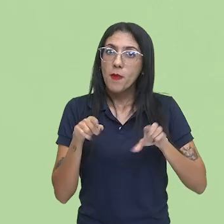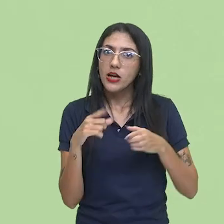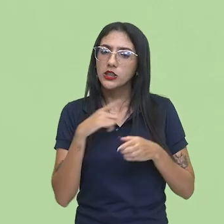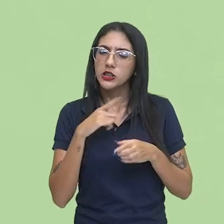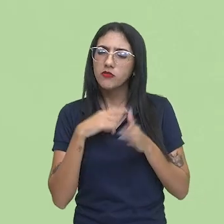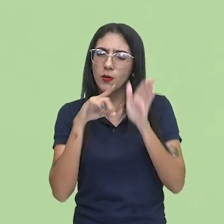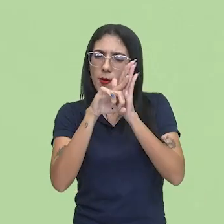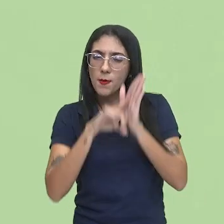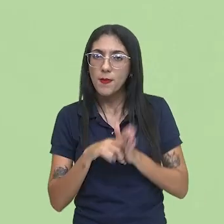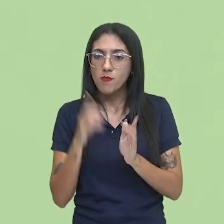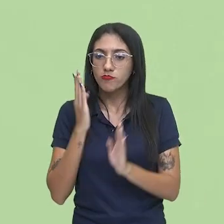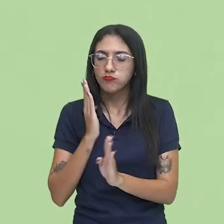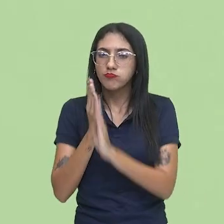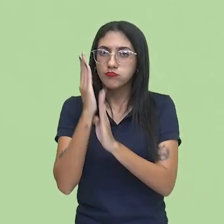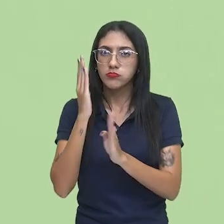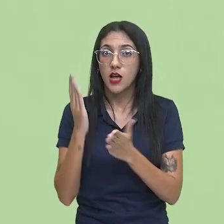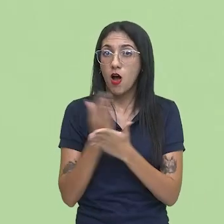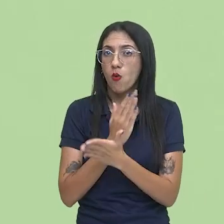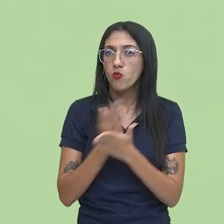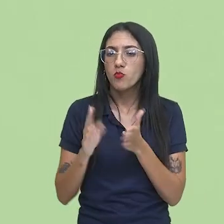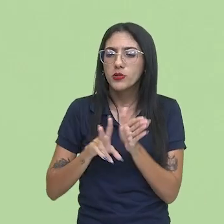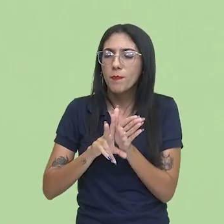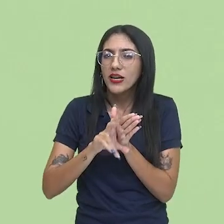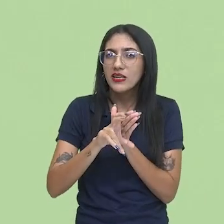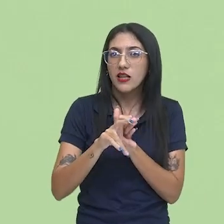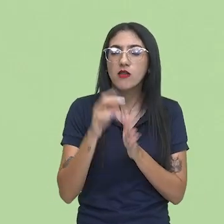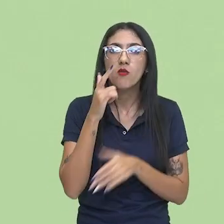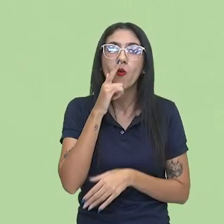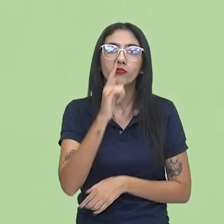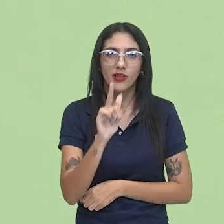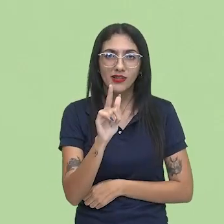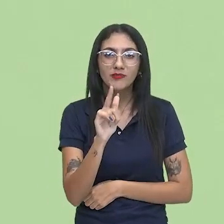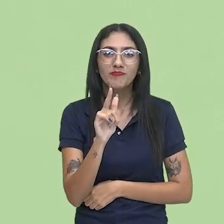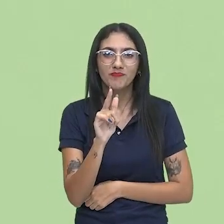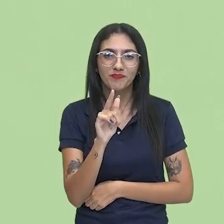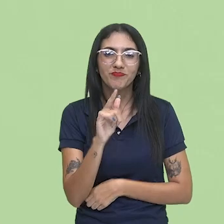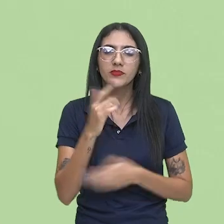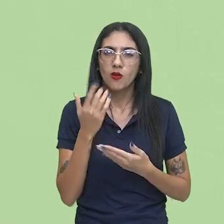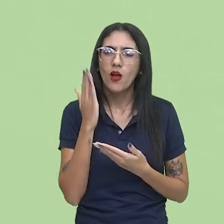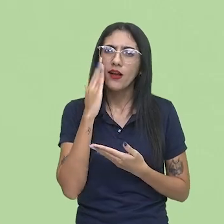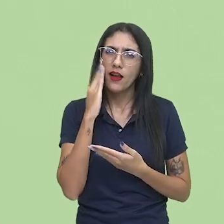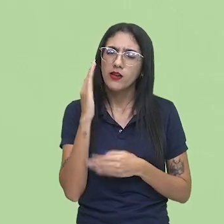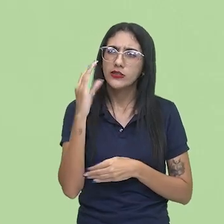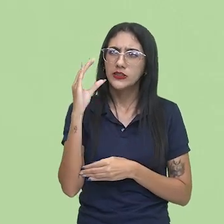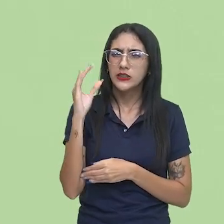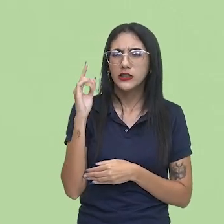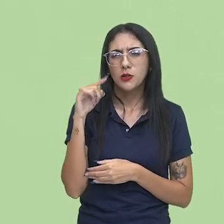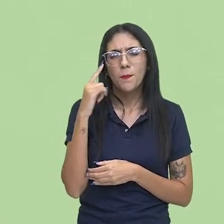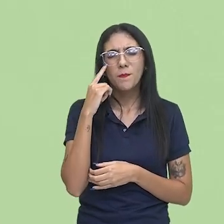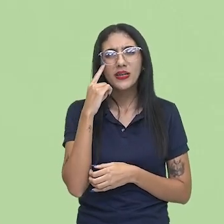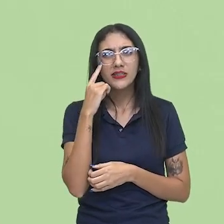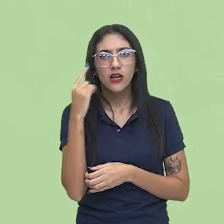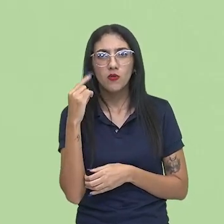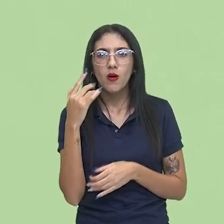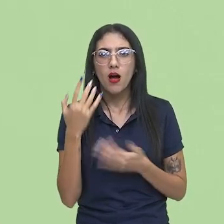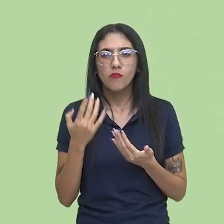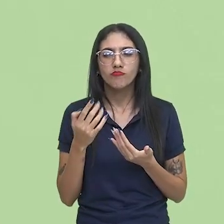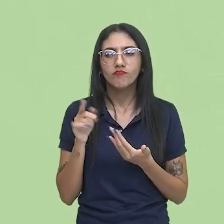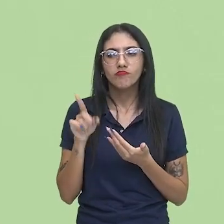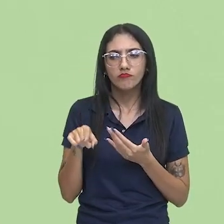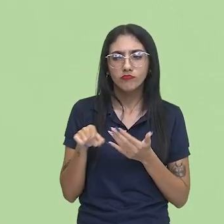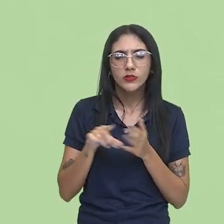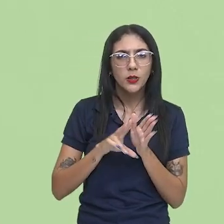bactérias conseguem sobreviver a esse ambiente hostil. E é claro que os cientistas pensaram, bem, elas poderiam muito